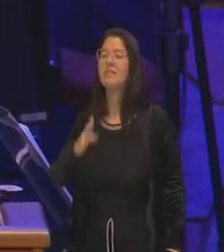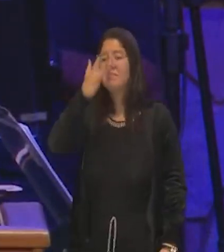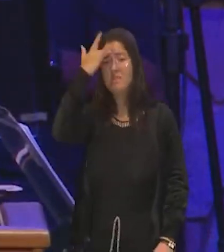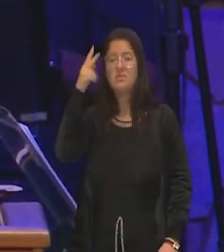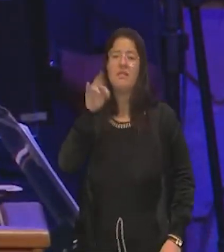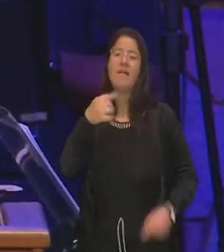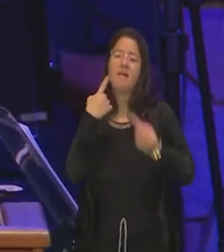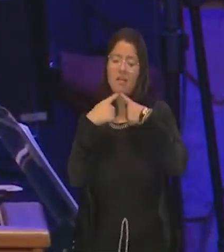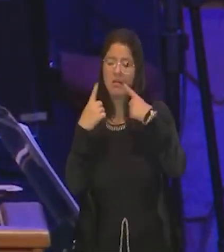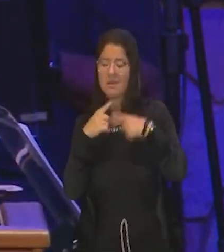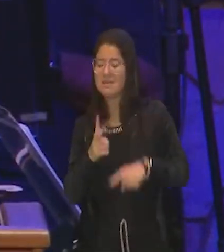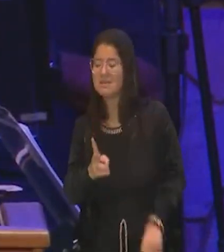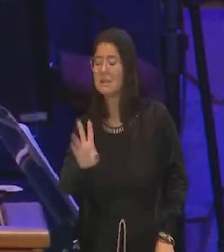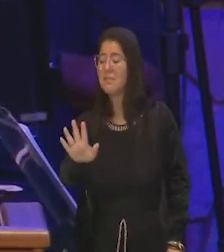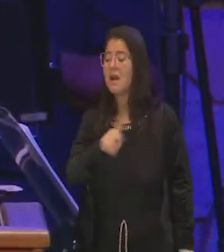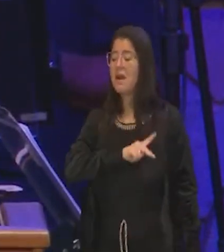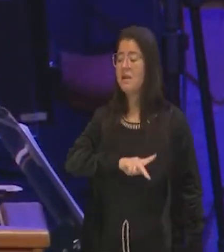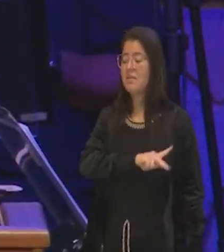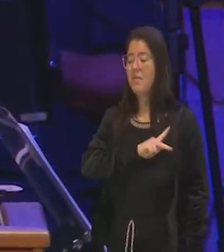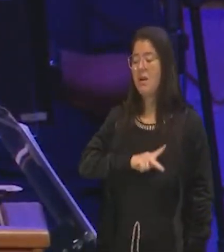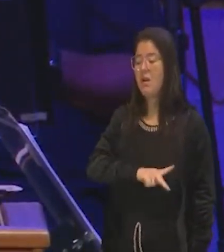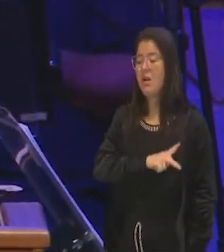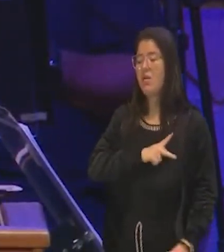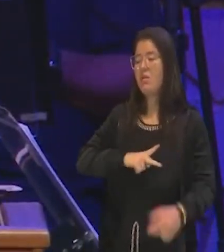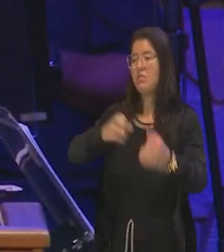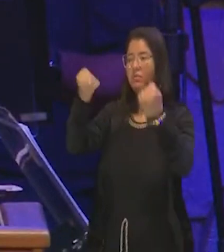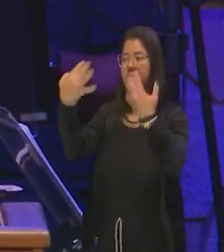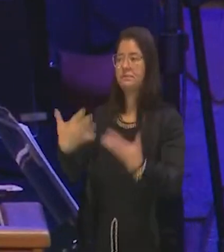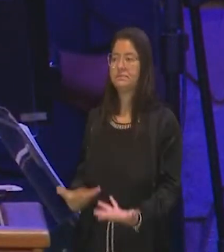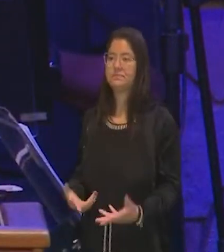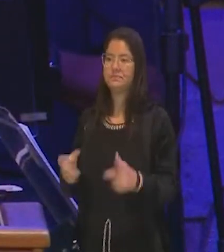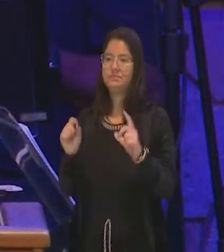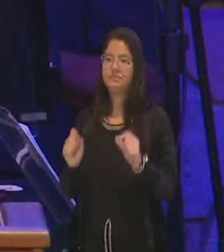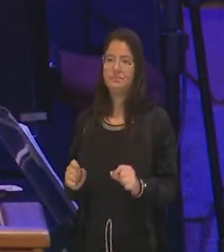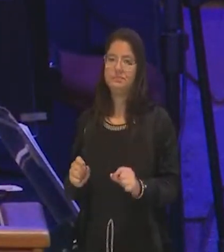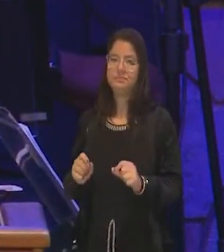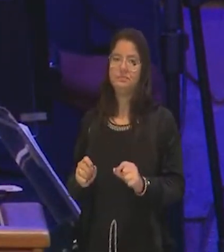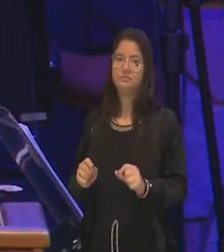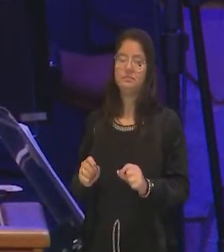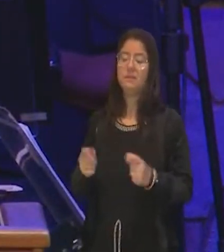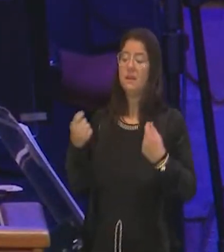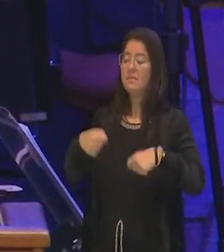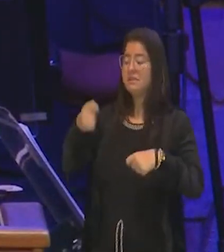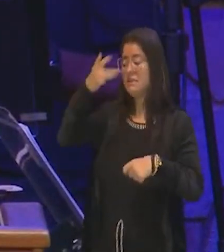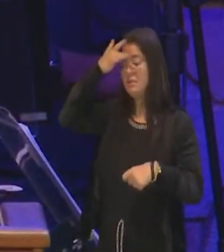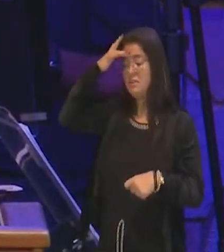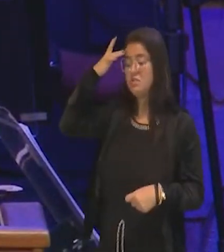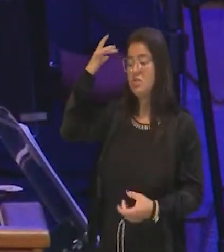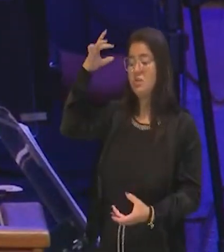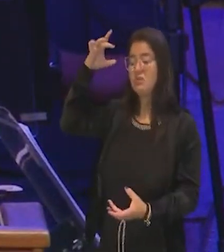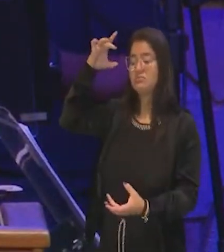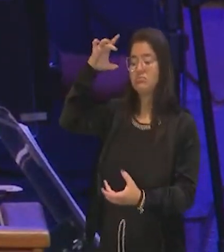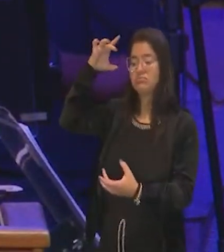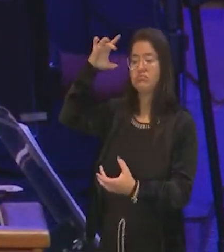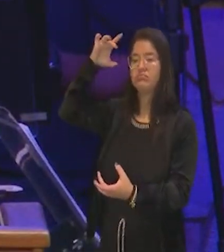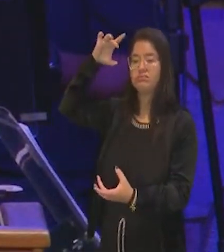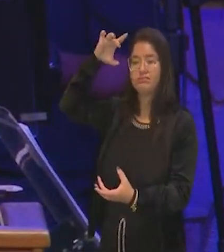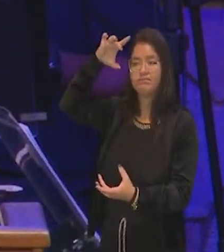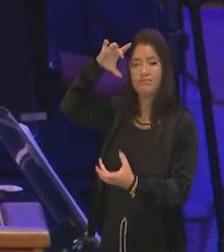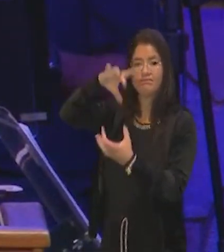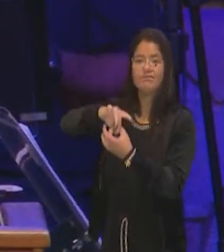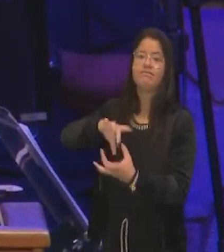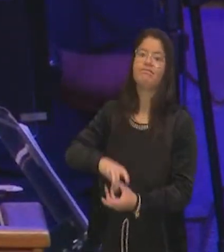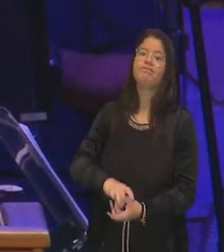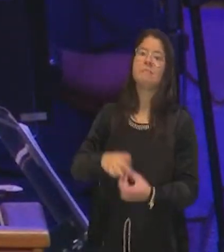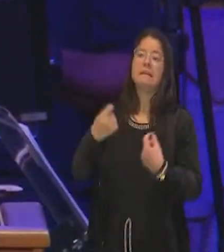queixa. Mas Paulo aqui caminha neste sentido, desta coerência, deste conhecimento que cada um